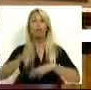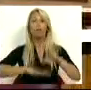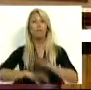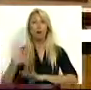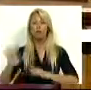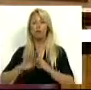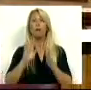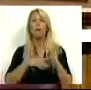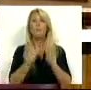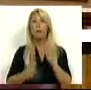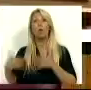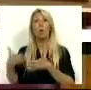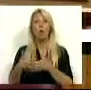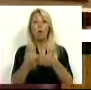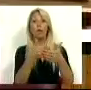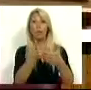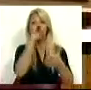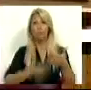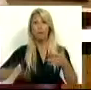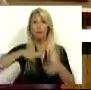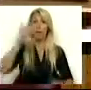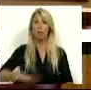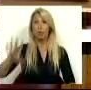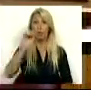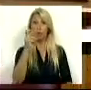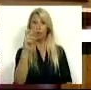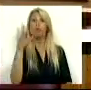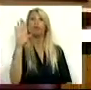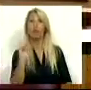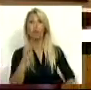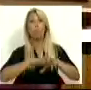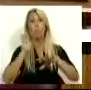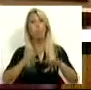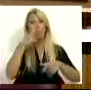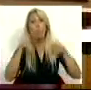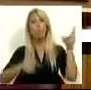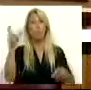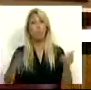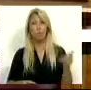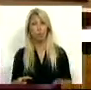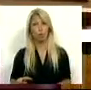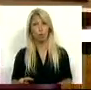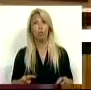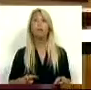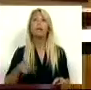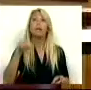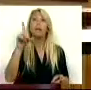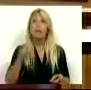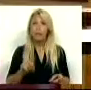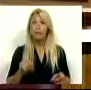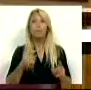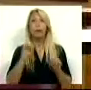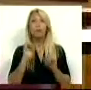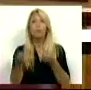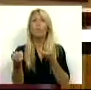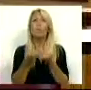de Ordenamento do Parque Nacional da Peneda Gerês, designadamente em relação à sua população, e também uma direção de proximidade